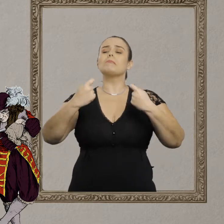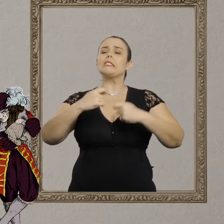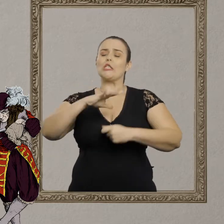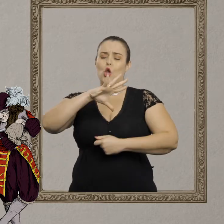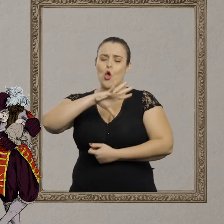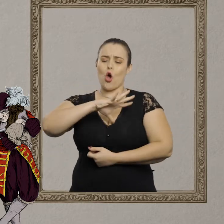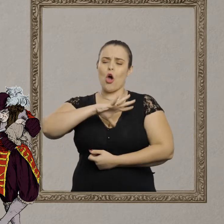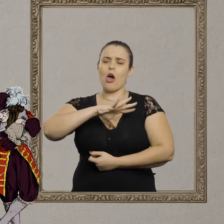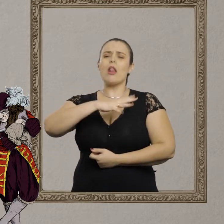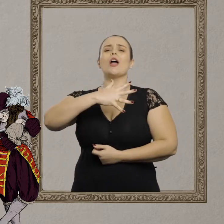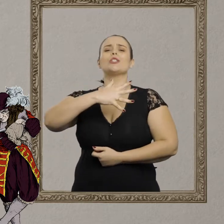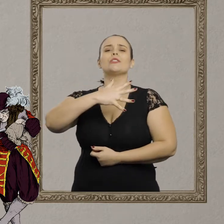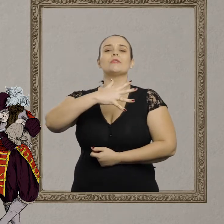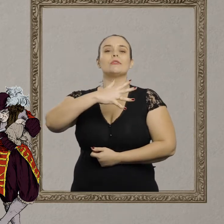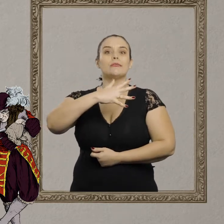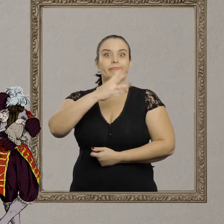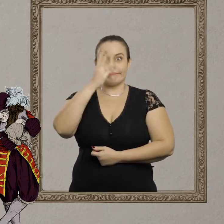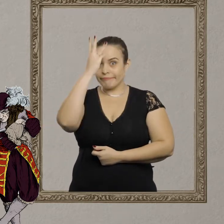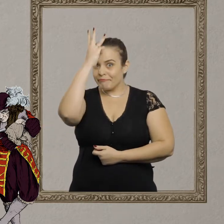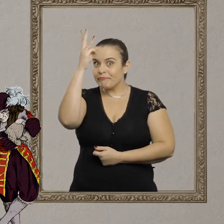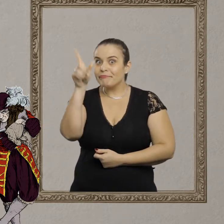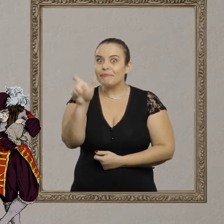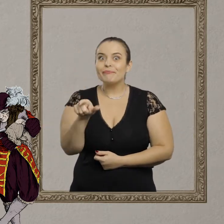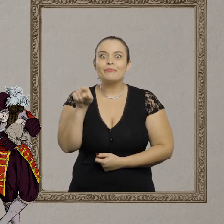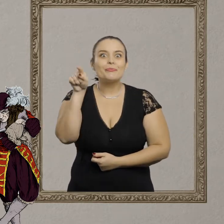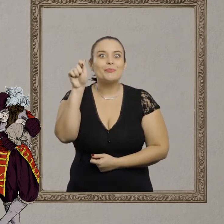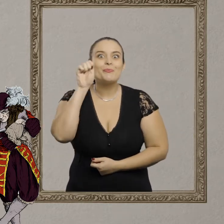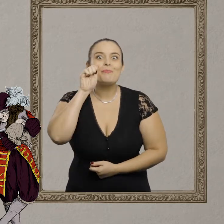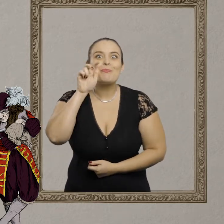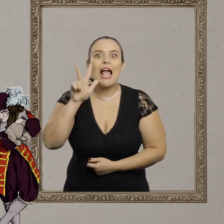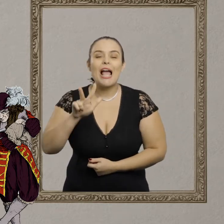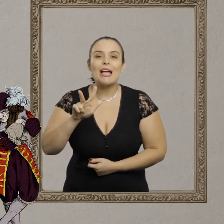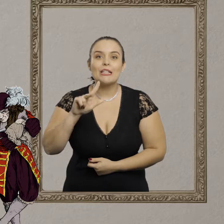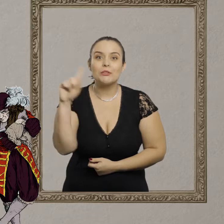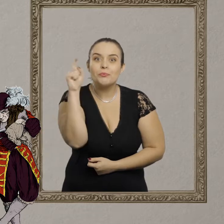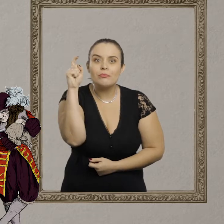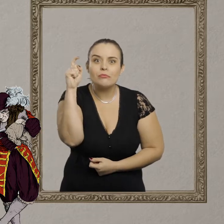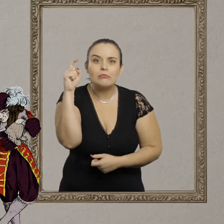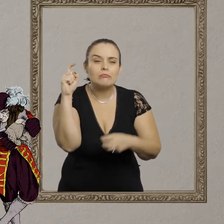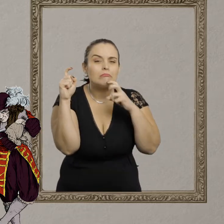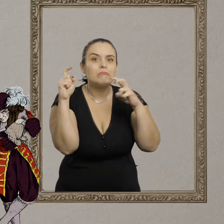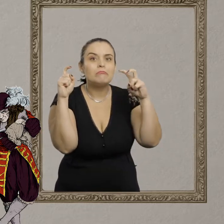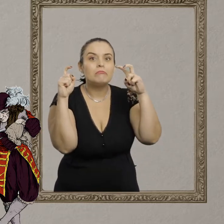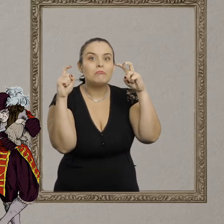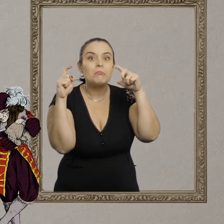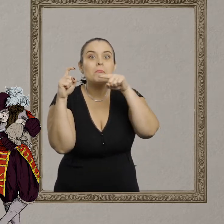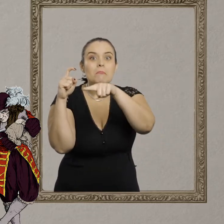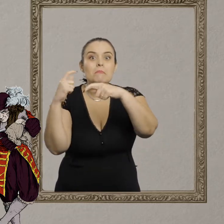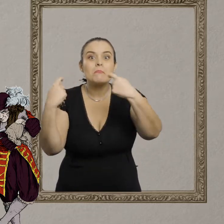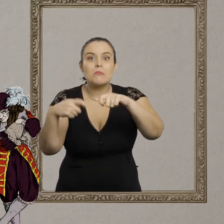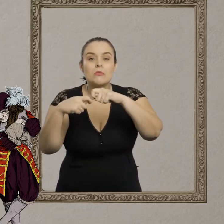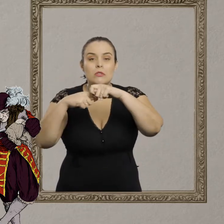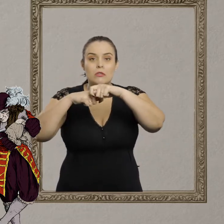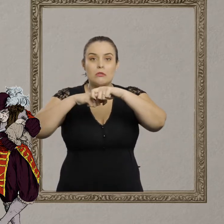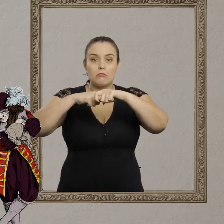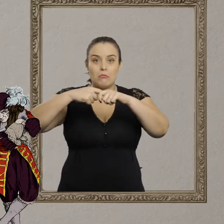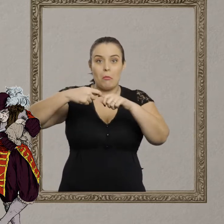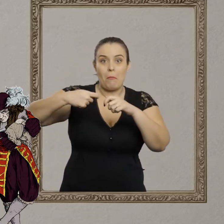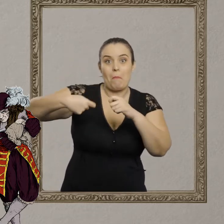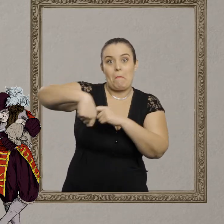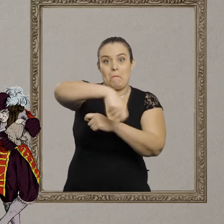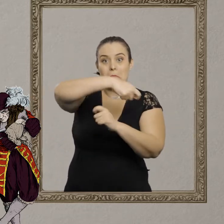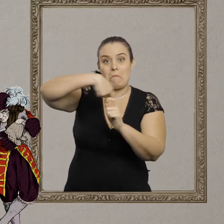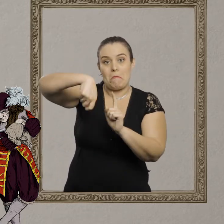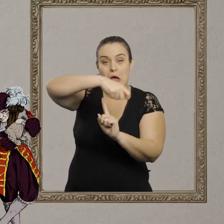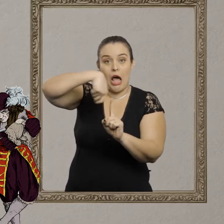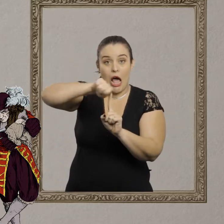corajosos. Wendy foi muito esperta. Capitão Gancho gritou para amarrarem a menina. Barrica amarrou Wendy no